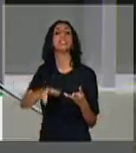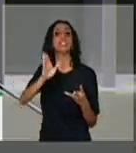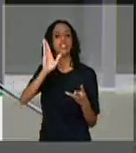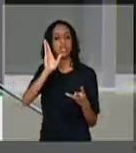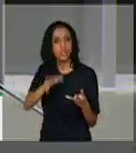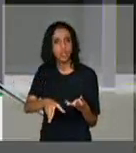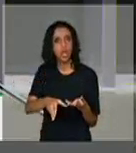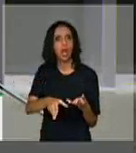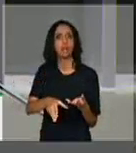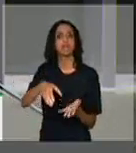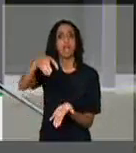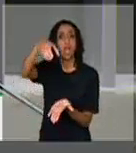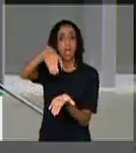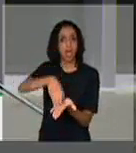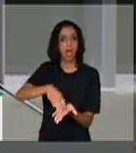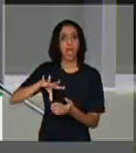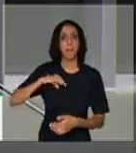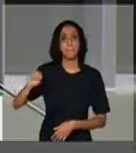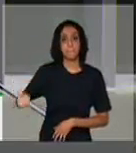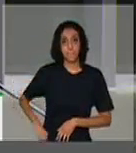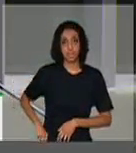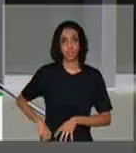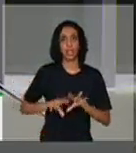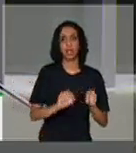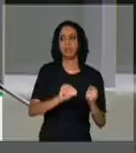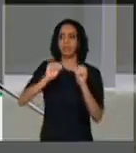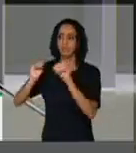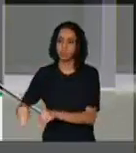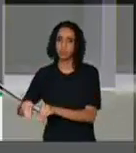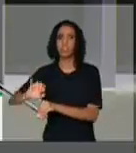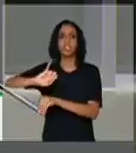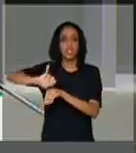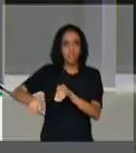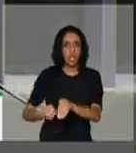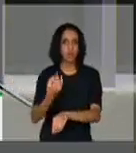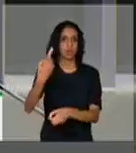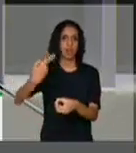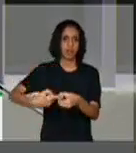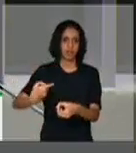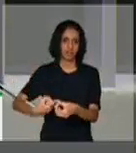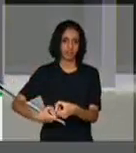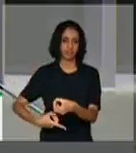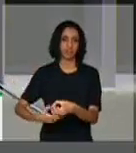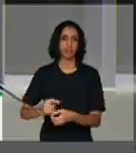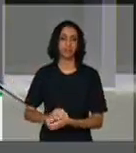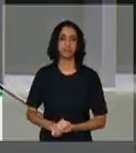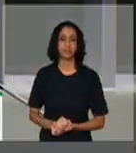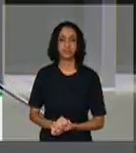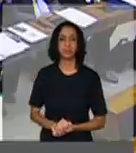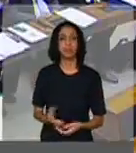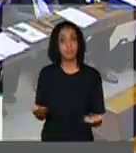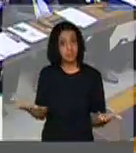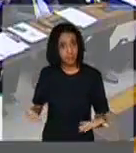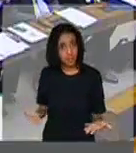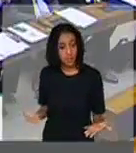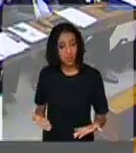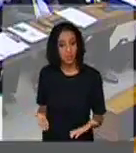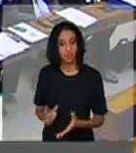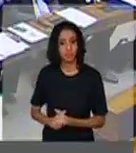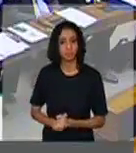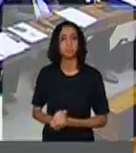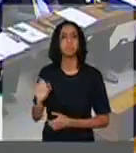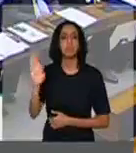embaixada para Jerusalém. Este é o momento que o Brasil pode ter